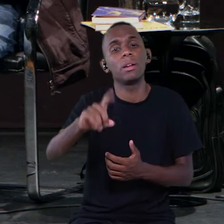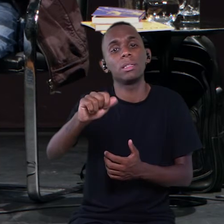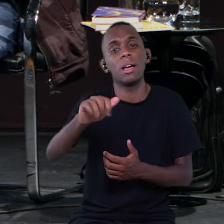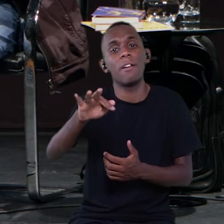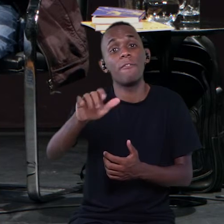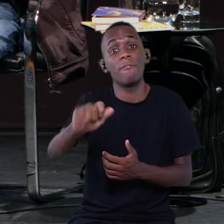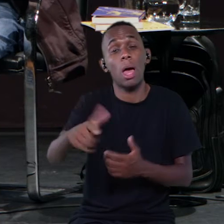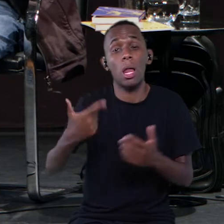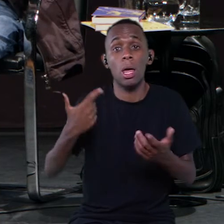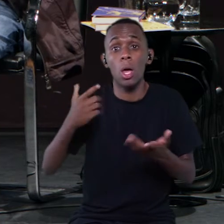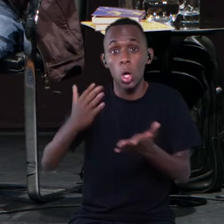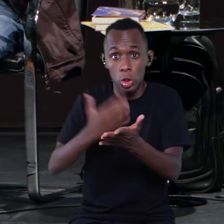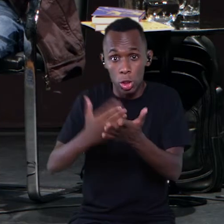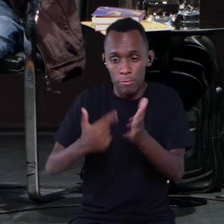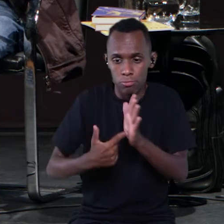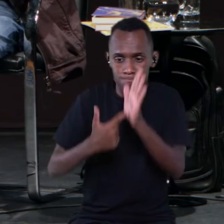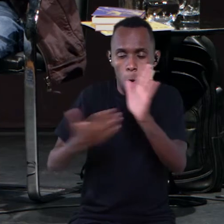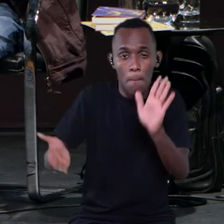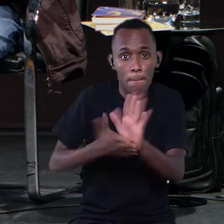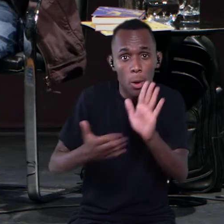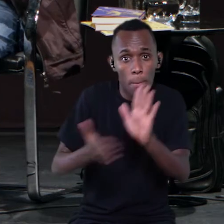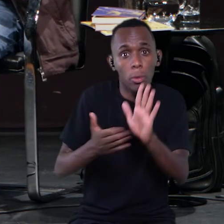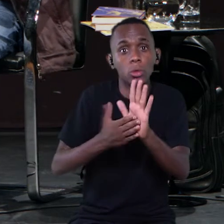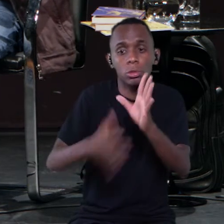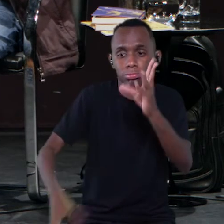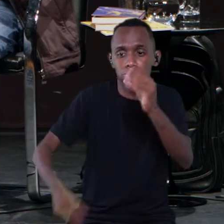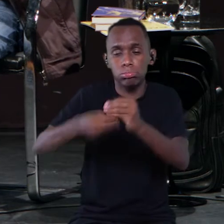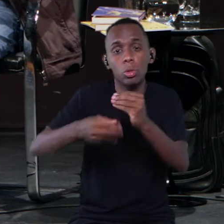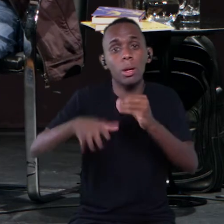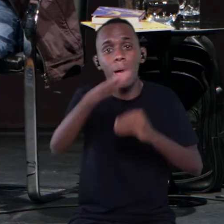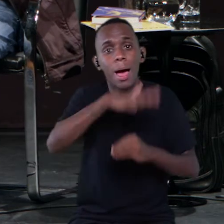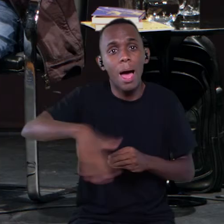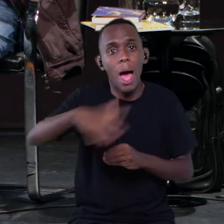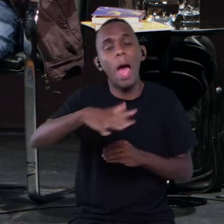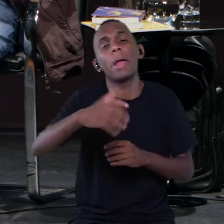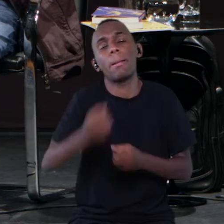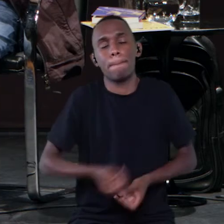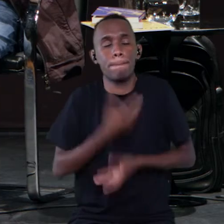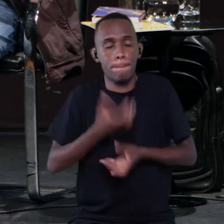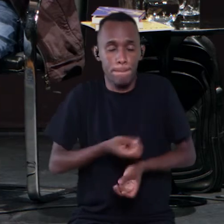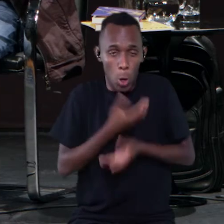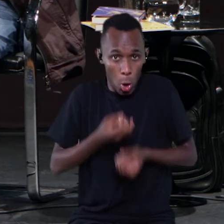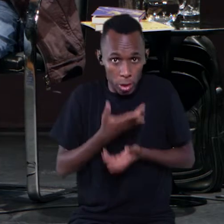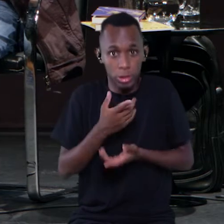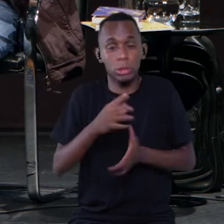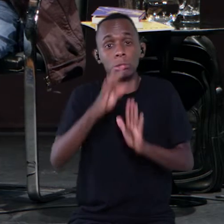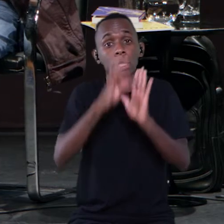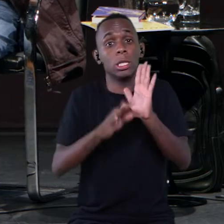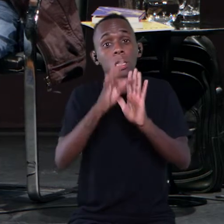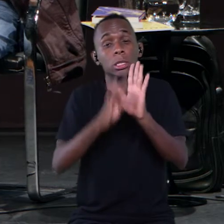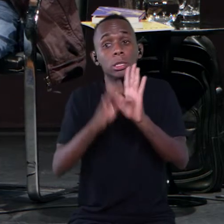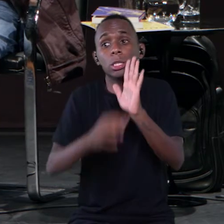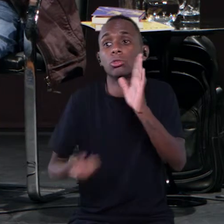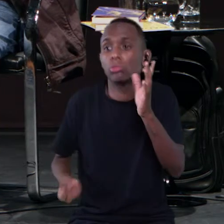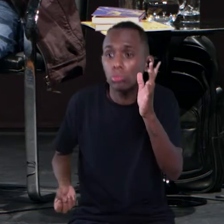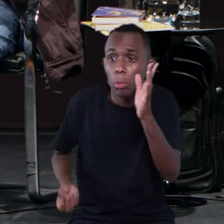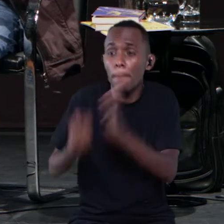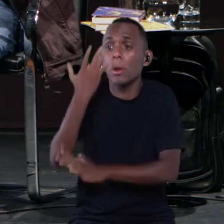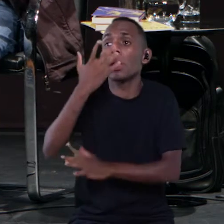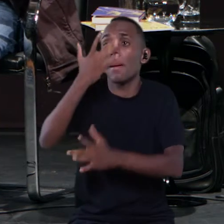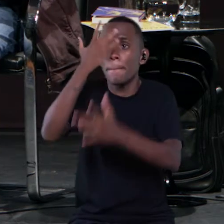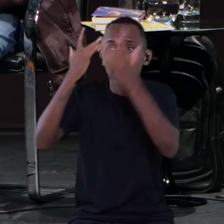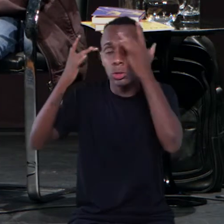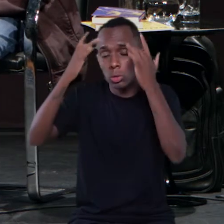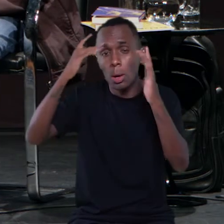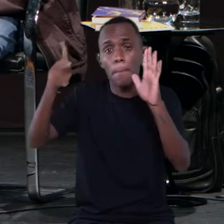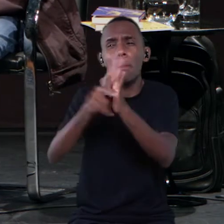uma nova constituição para essa literatura, para o campo poético especificamente, de textos que são produzidos por pessoas do